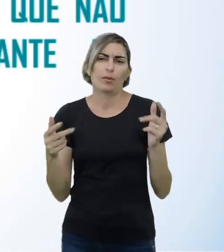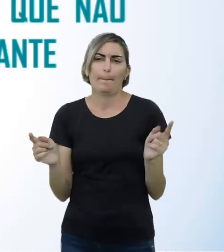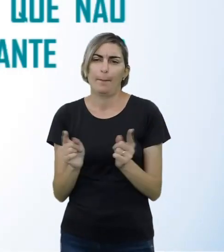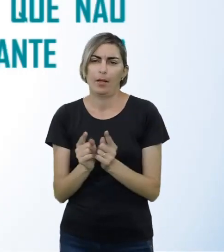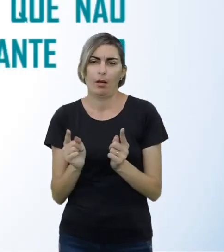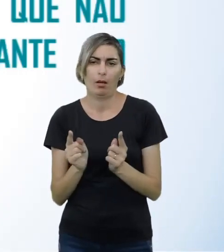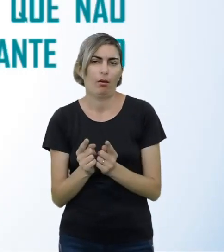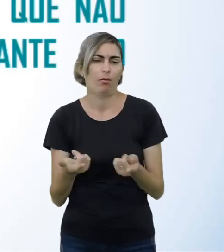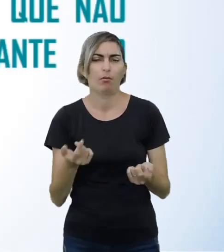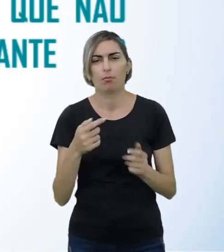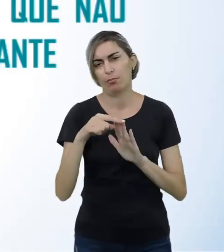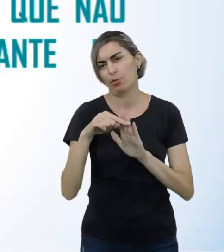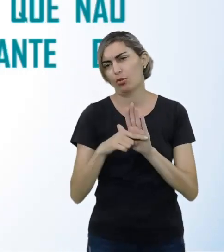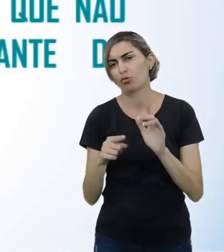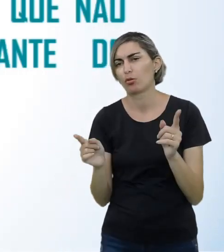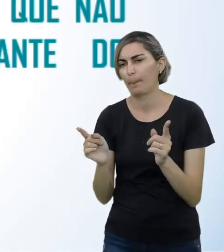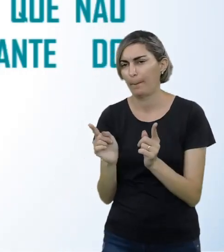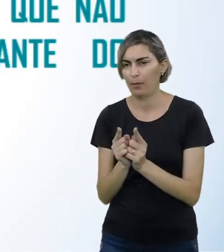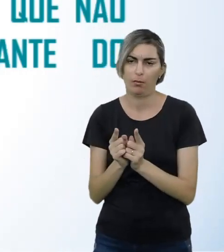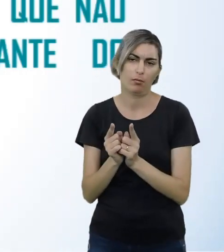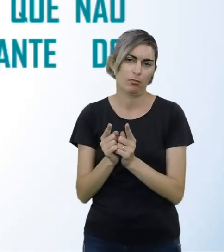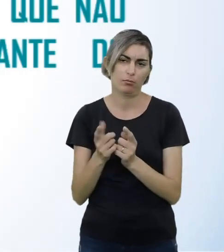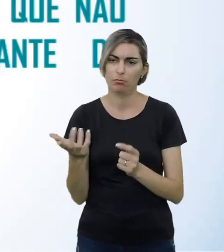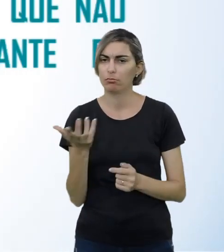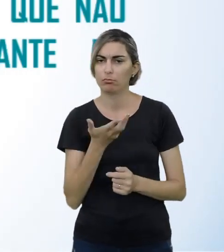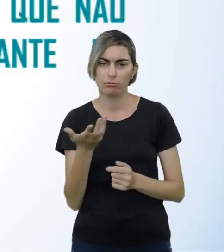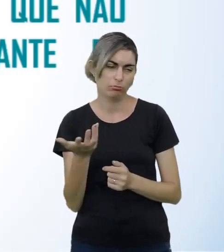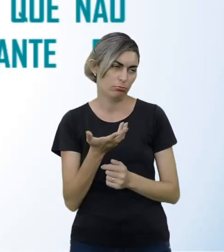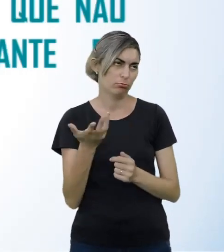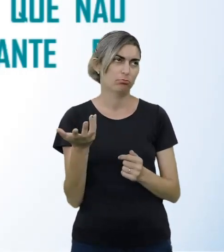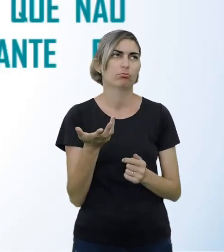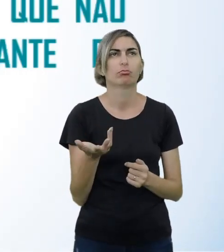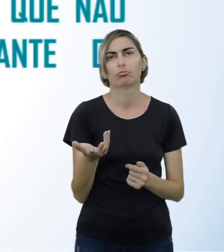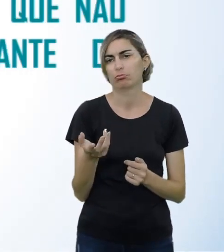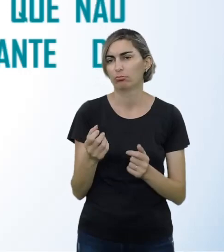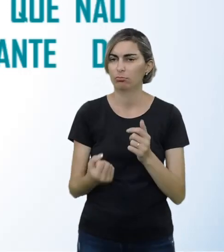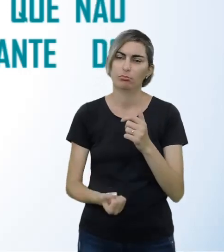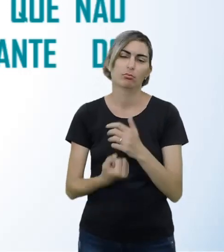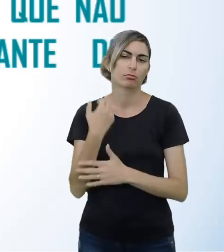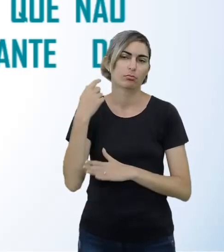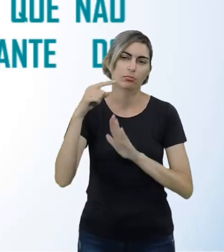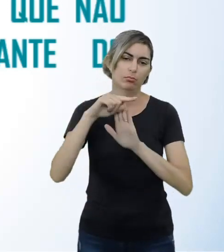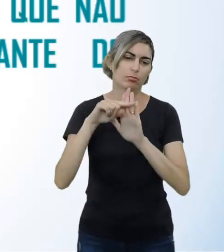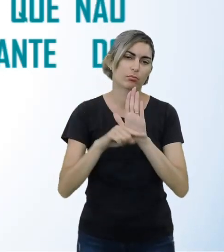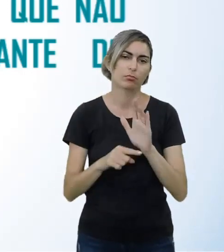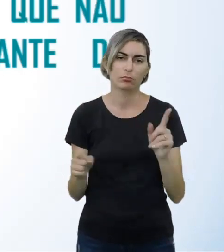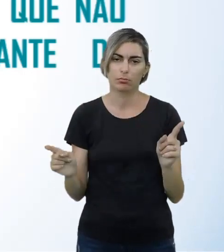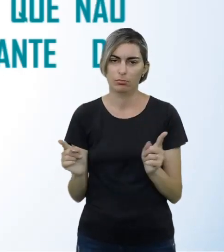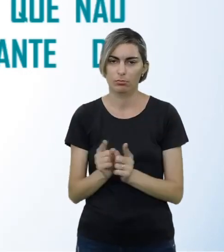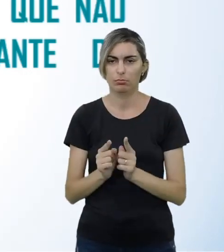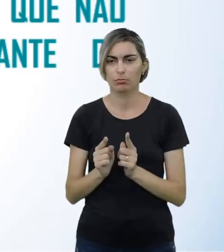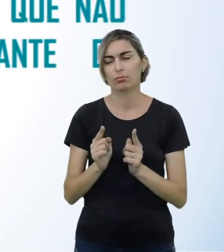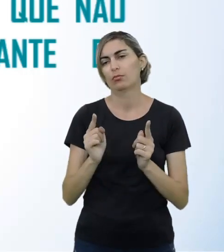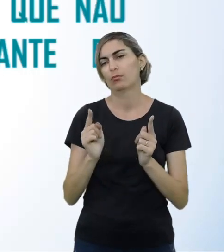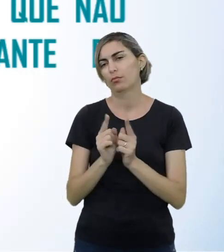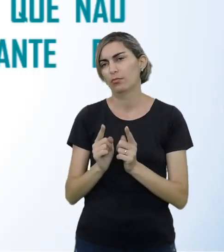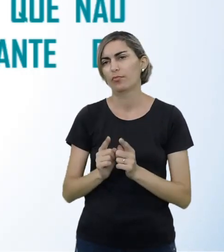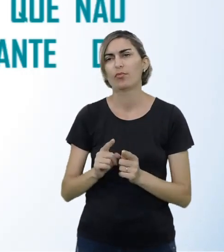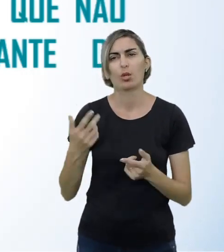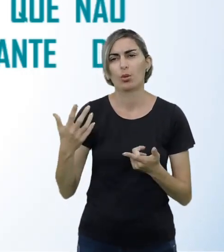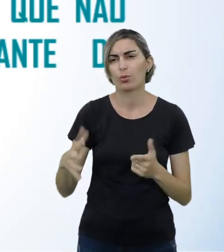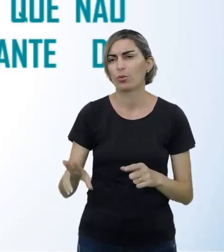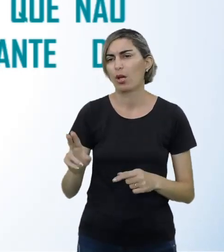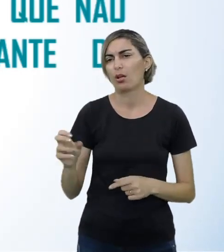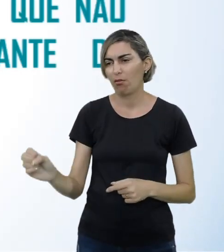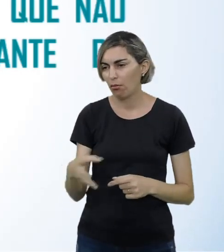eu tenho um projeto muito pequeno, eu quero criar um projeto de dimensões reduzidas e eu não